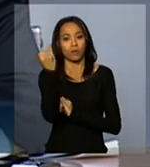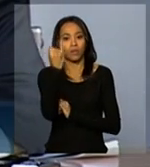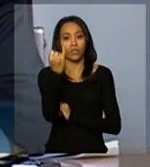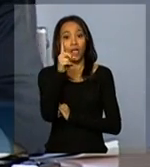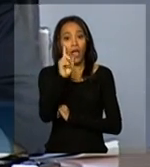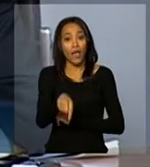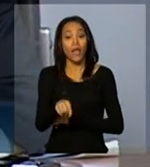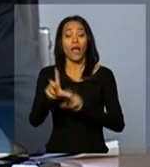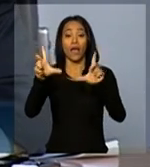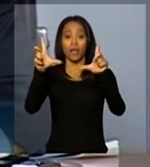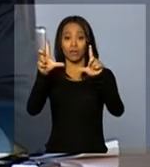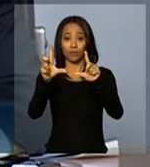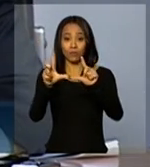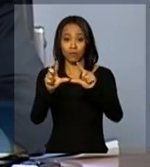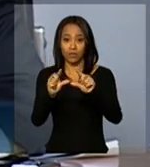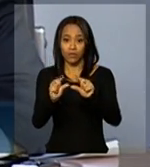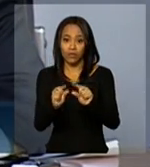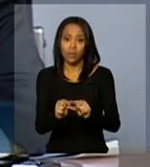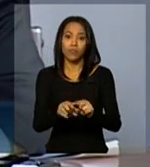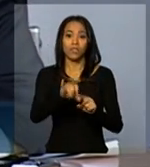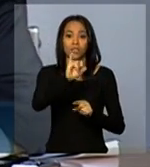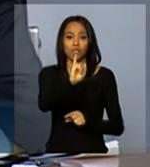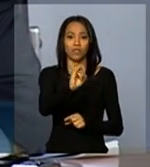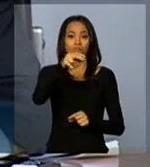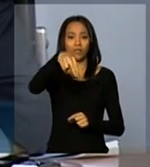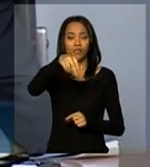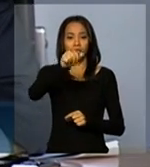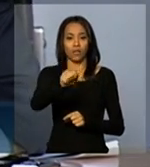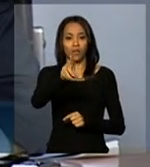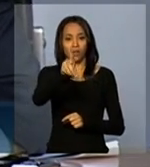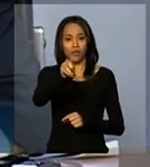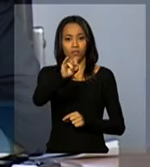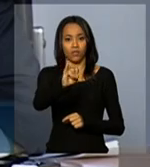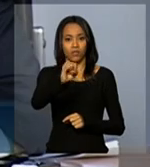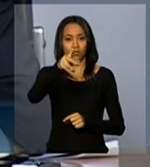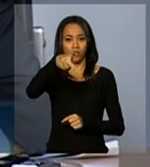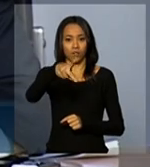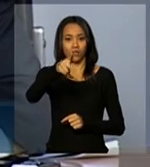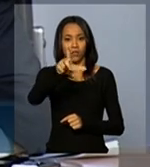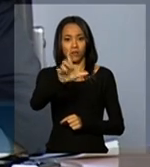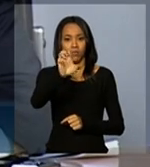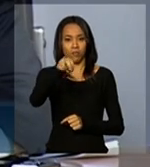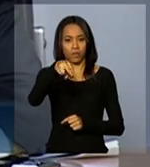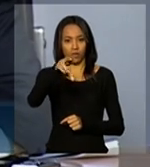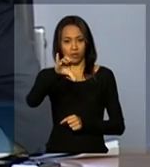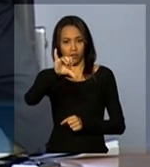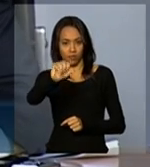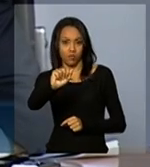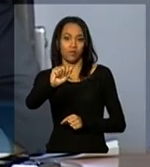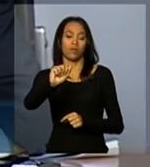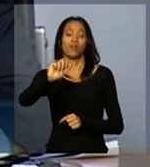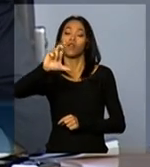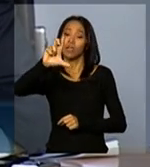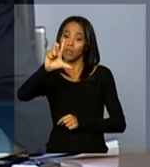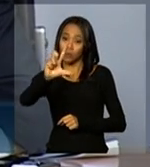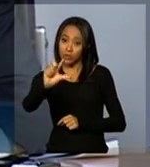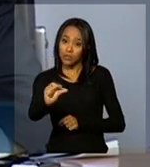da inadimplência. Nós tivemos uma inadimplência mais alta em 2012, ela